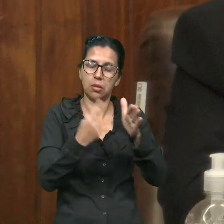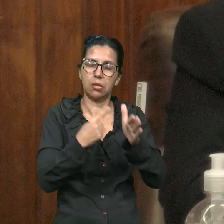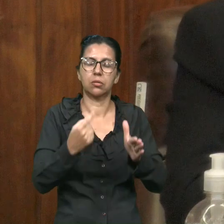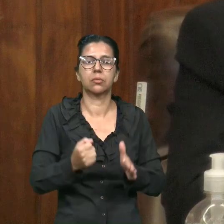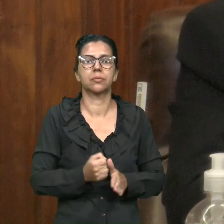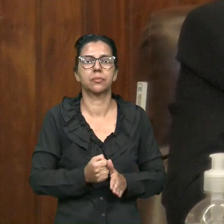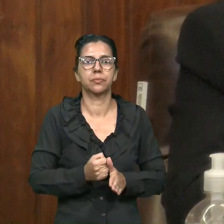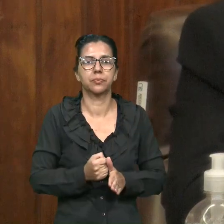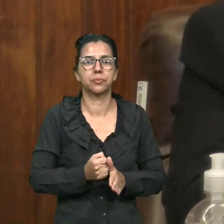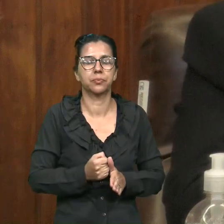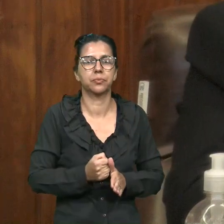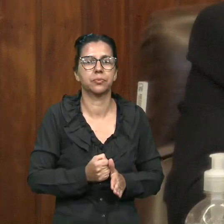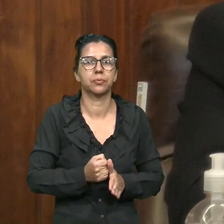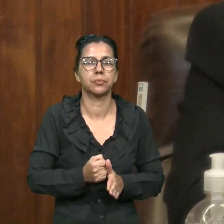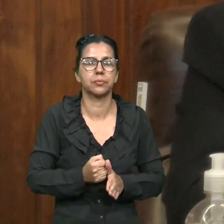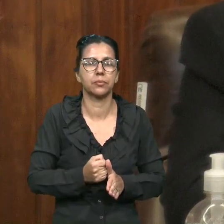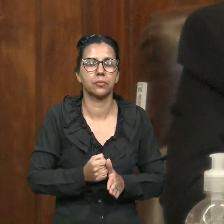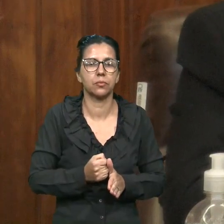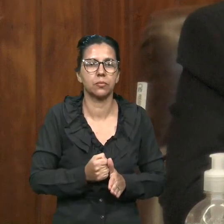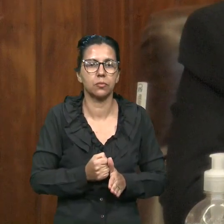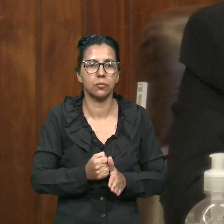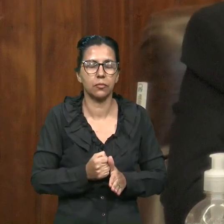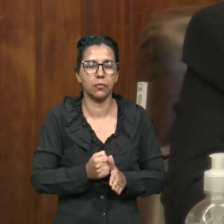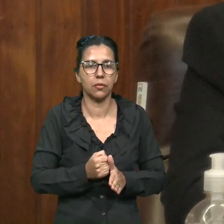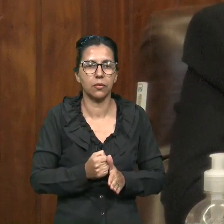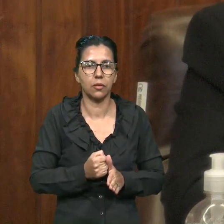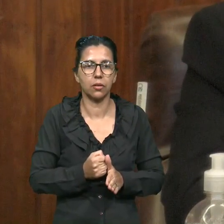Ecoforte Engenharia Limitada,